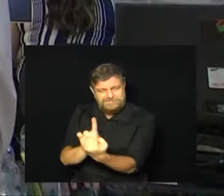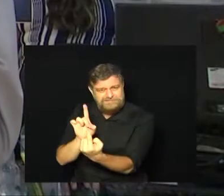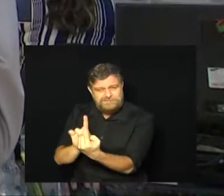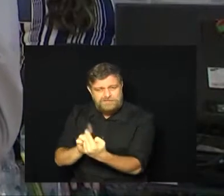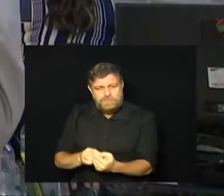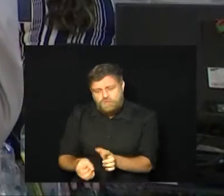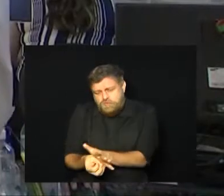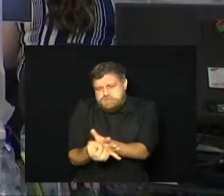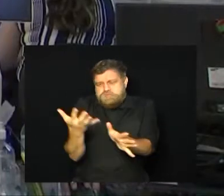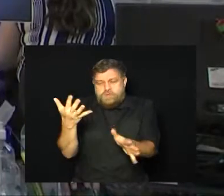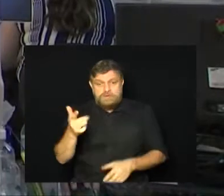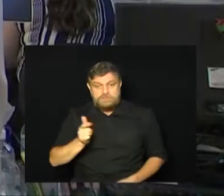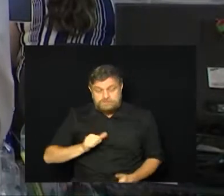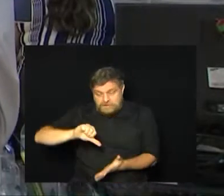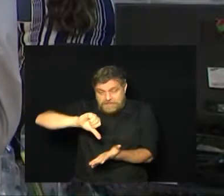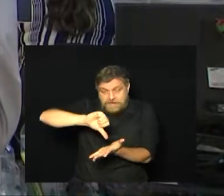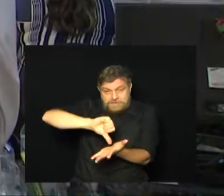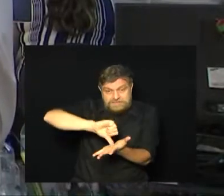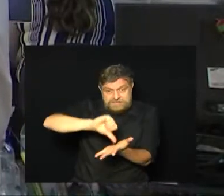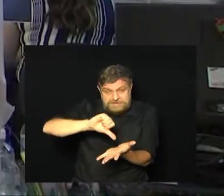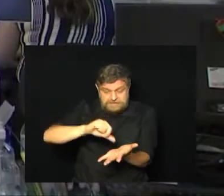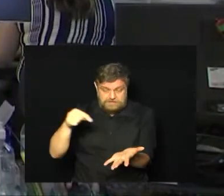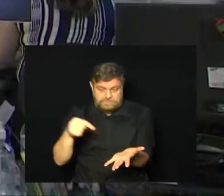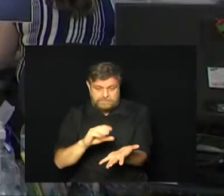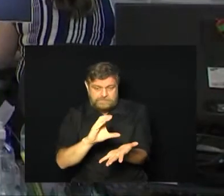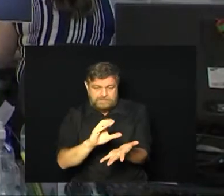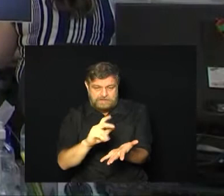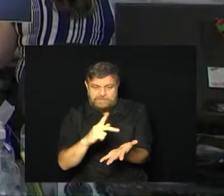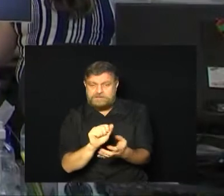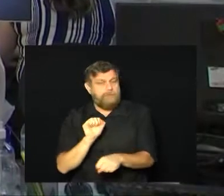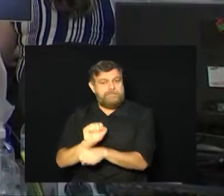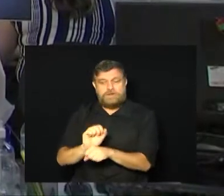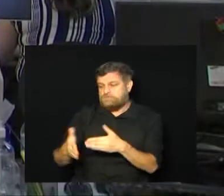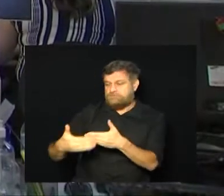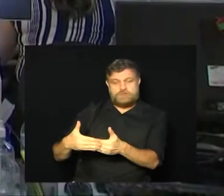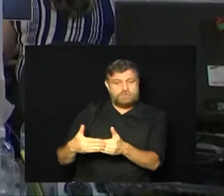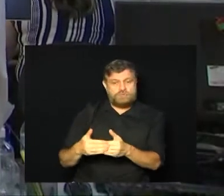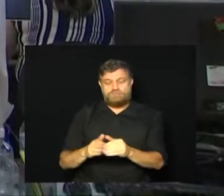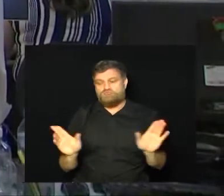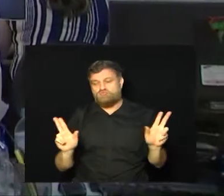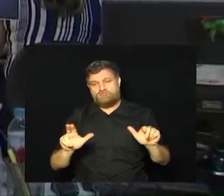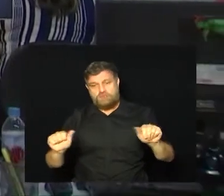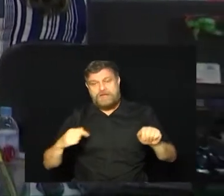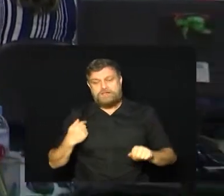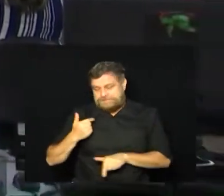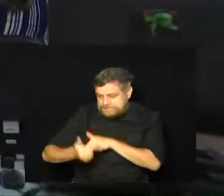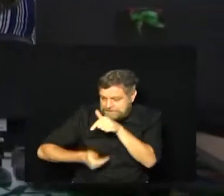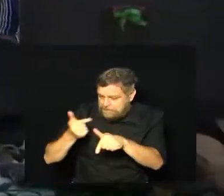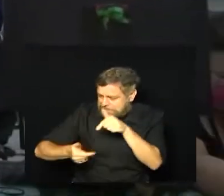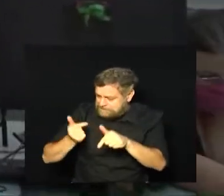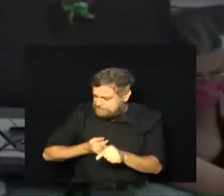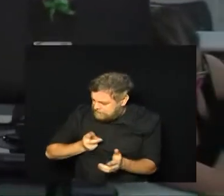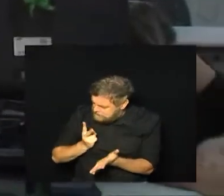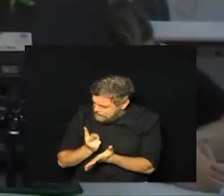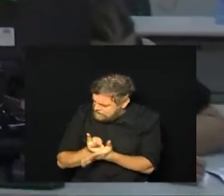CEPAT é um centro que não parou nem durante a pandemia, nós trabalhamos direto